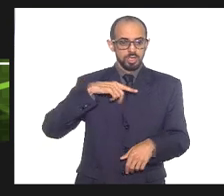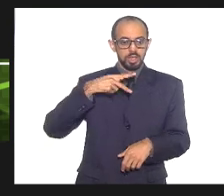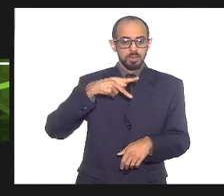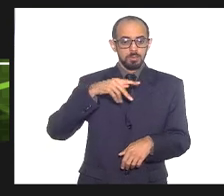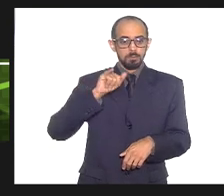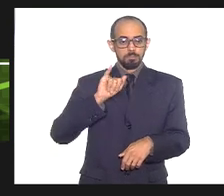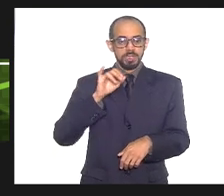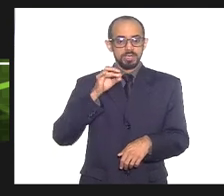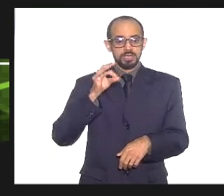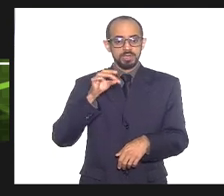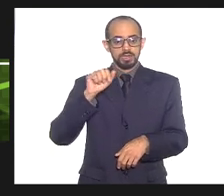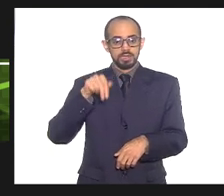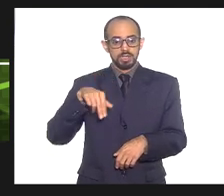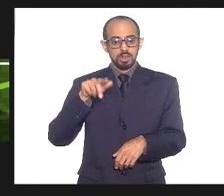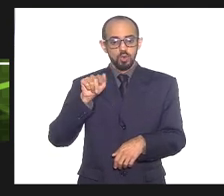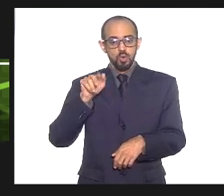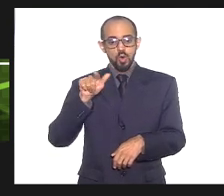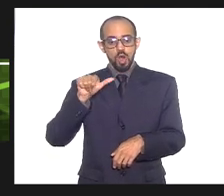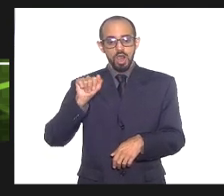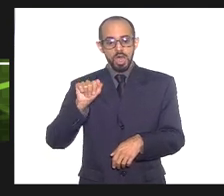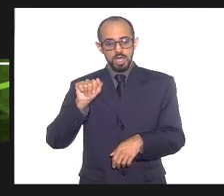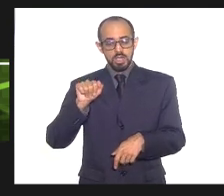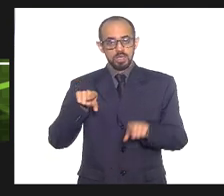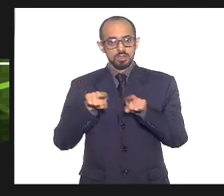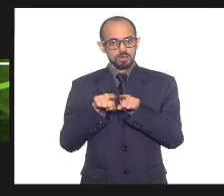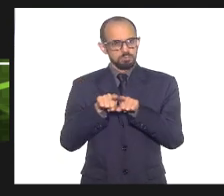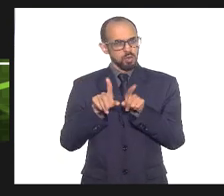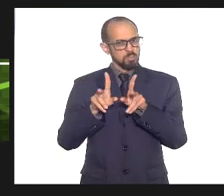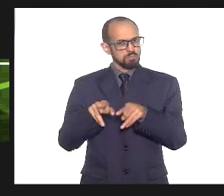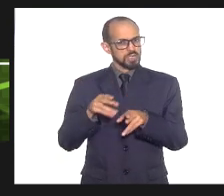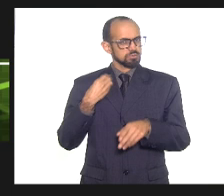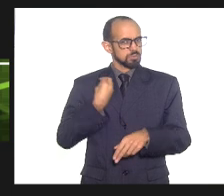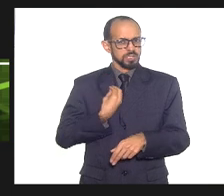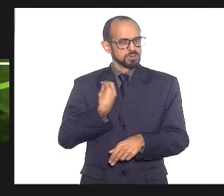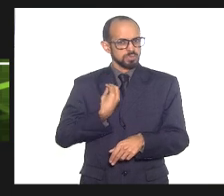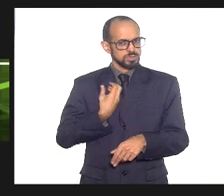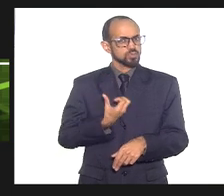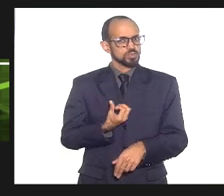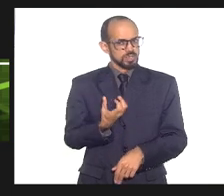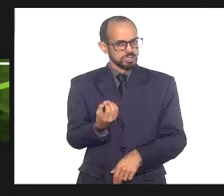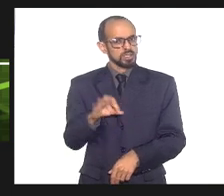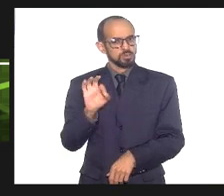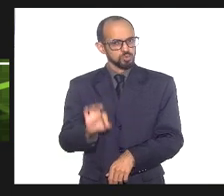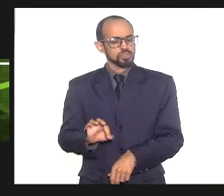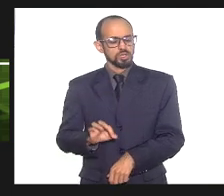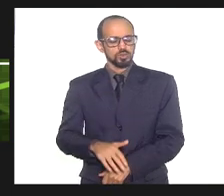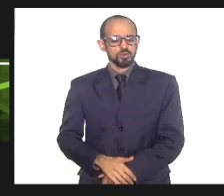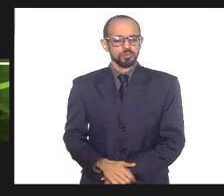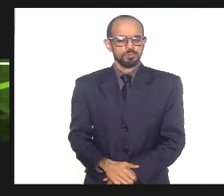com a mesma participação entre Equinor e Sinochem, 60%.